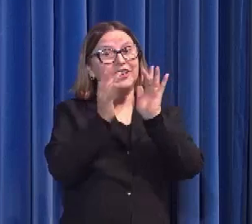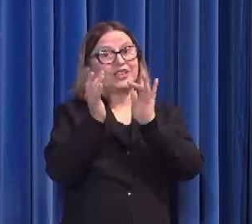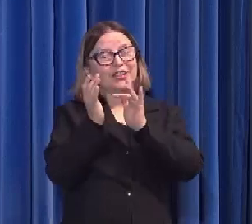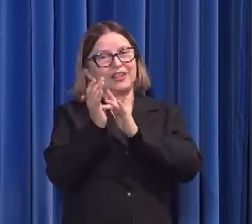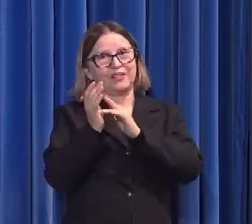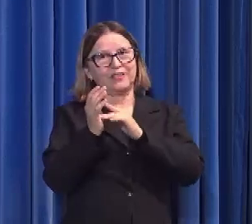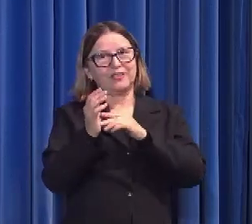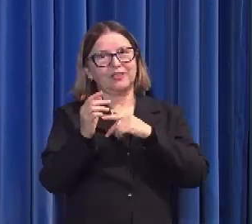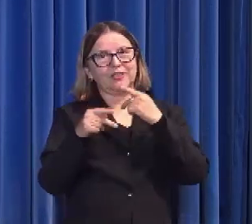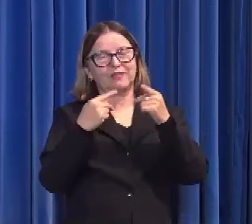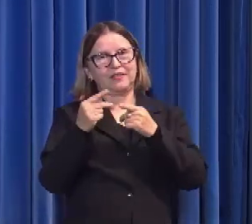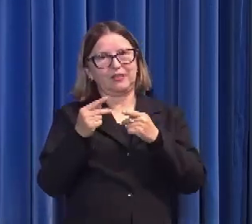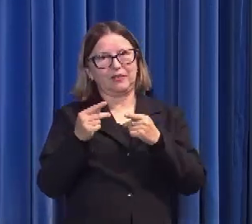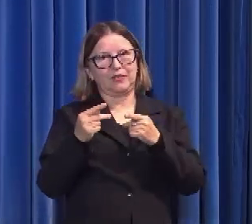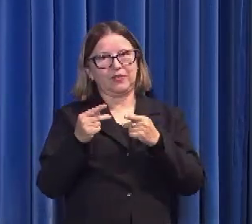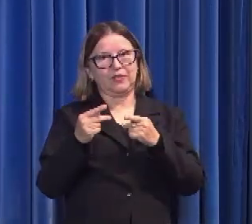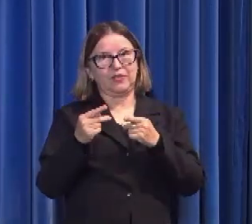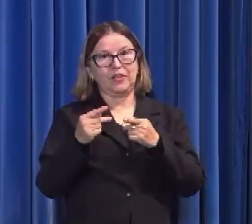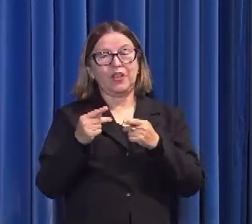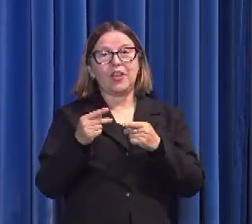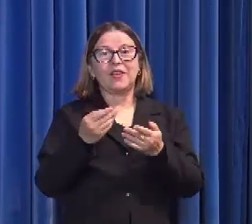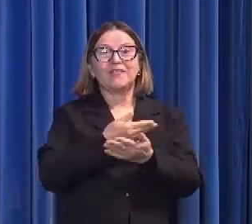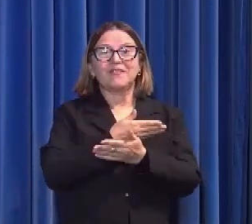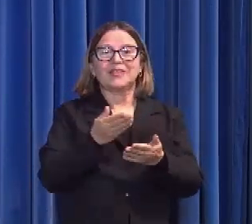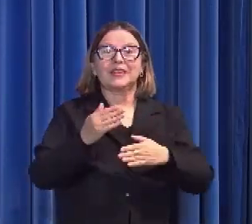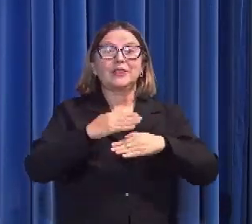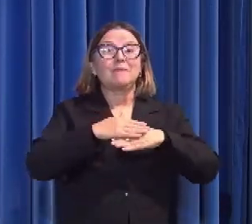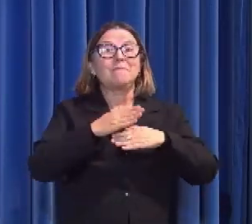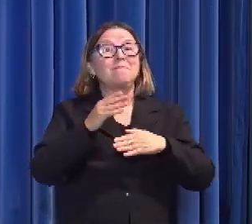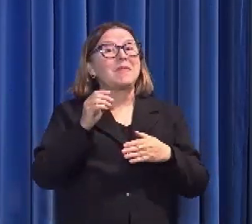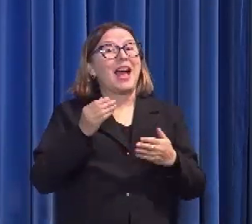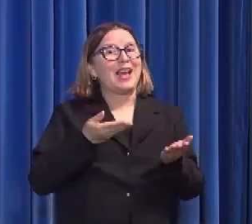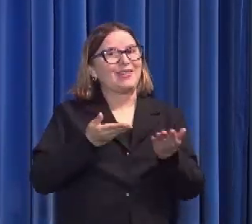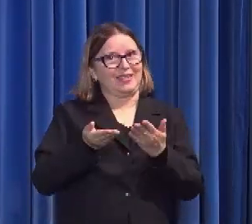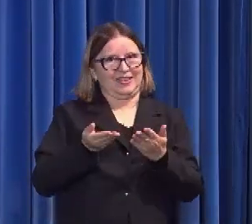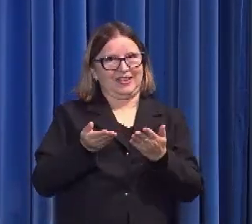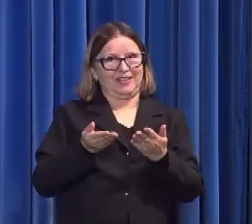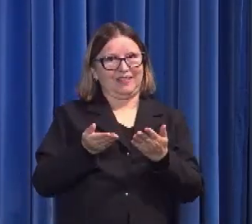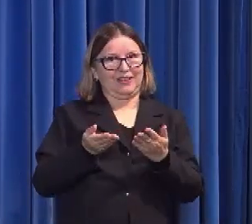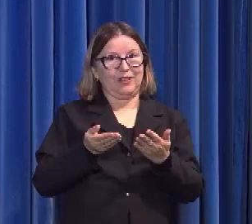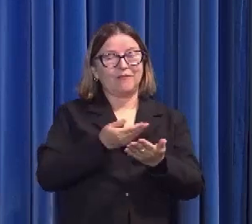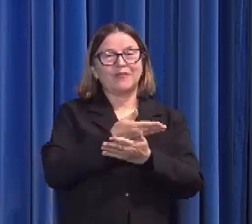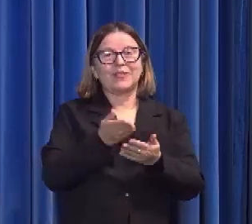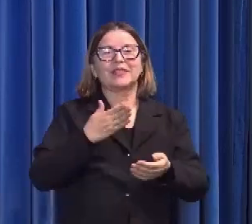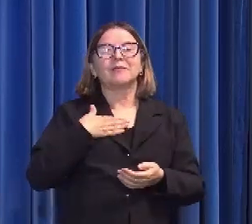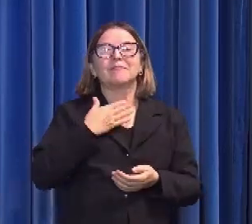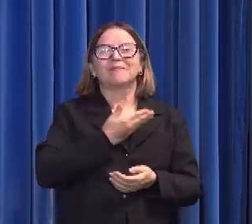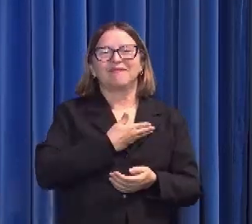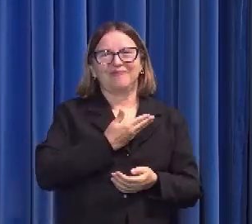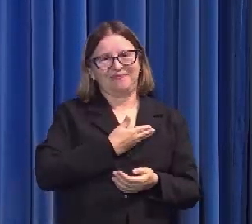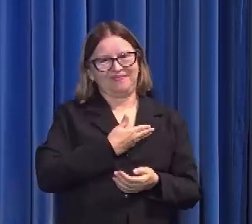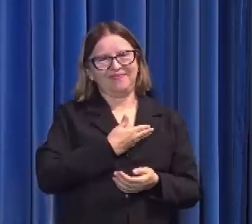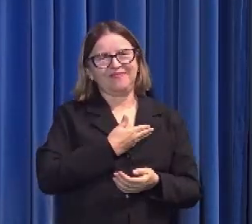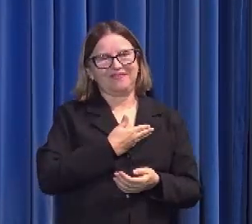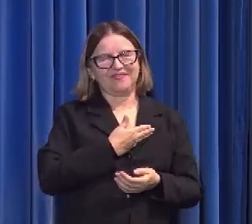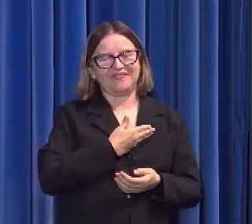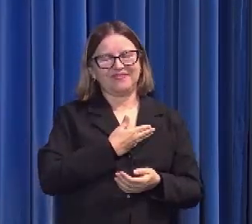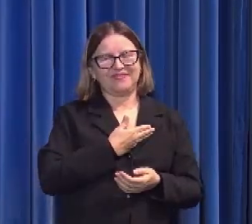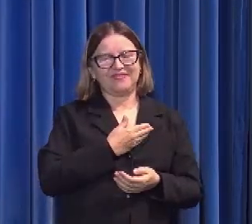é uma coisa agora vocês são mais do que servos vocês são amigos o